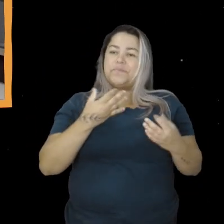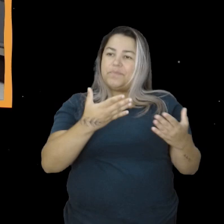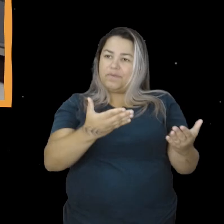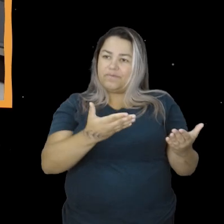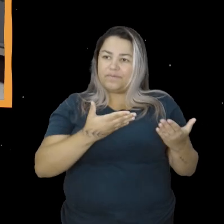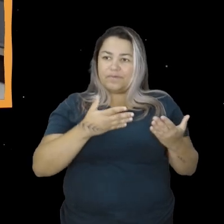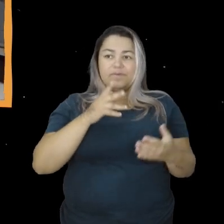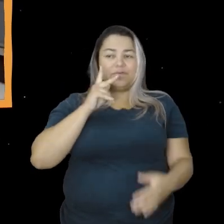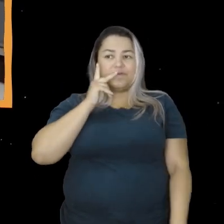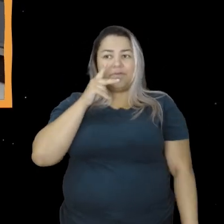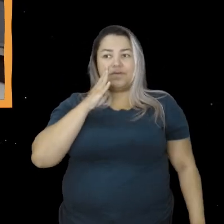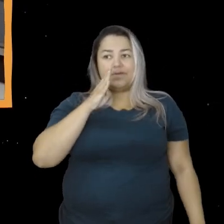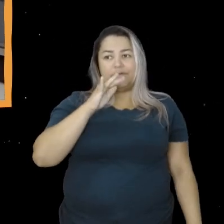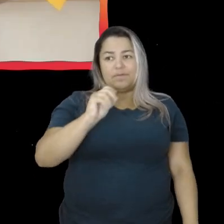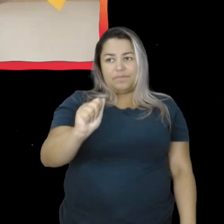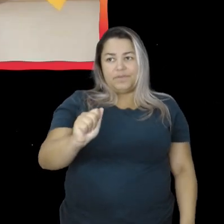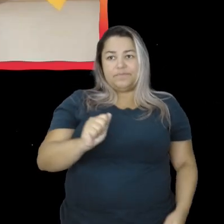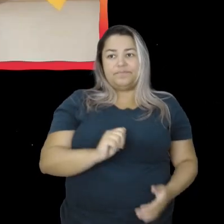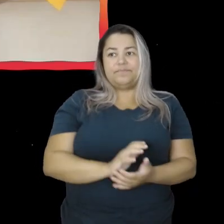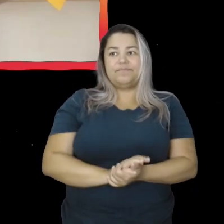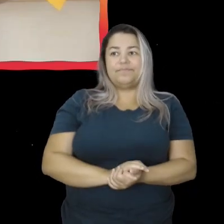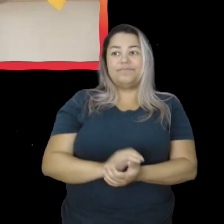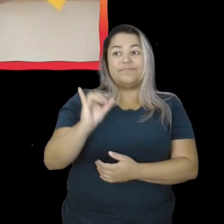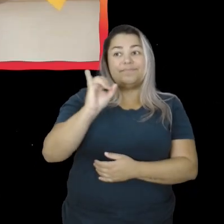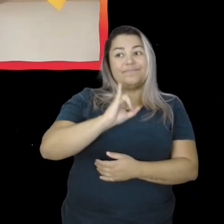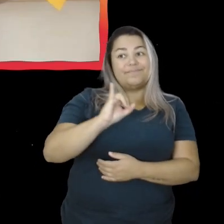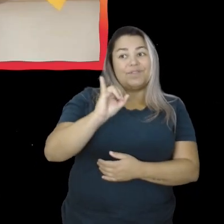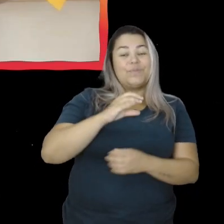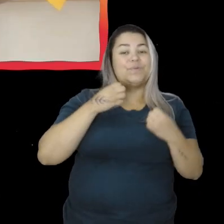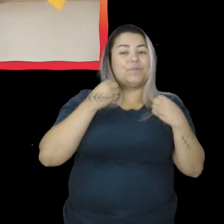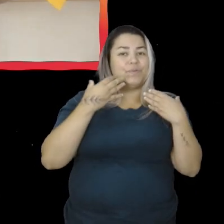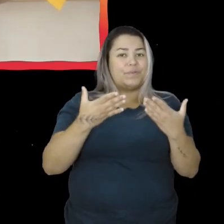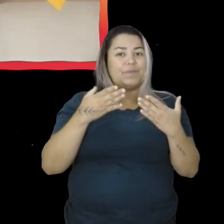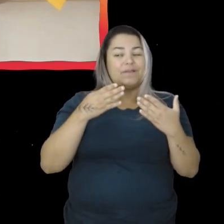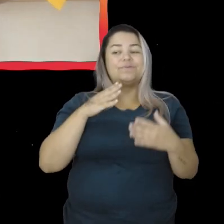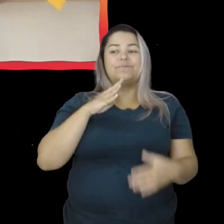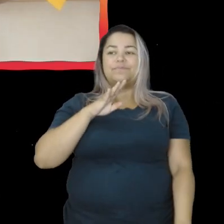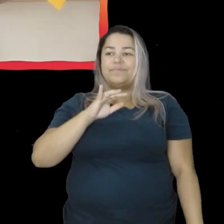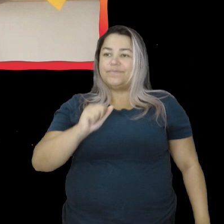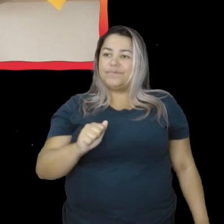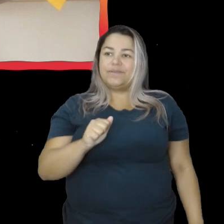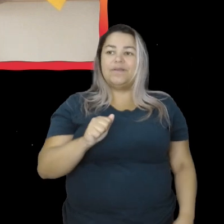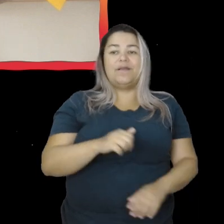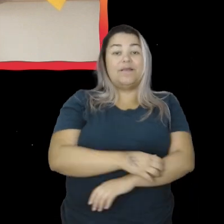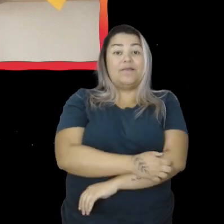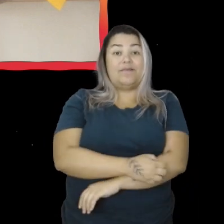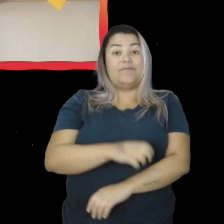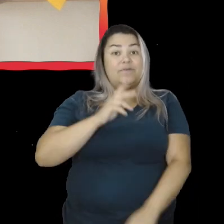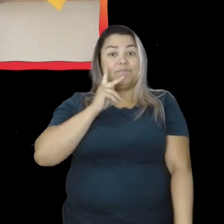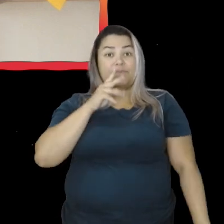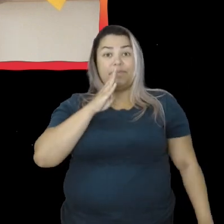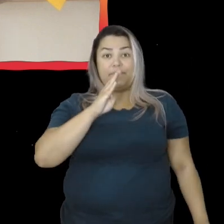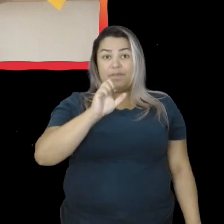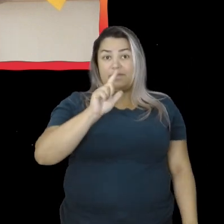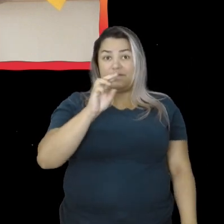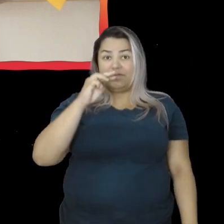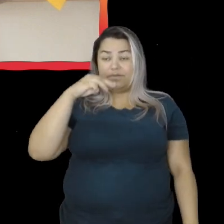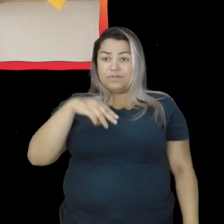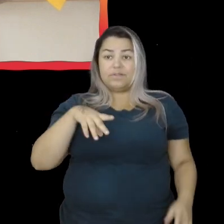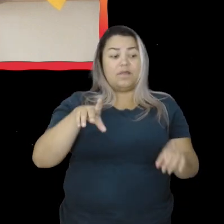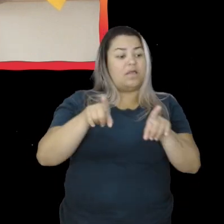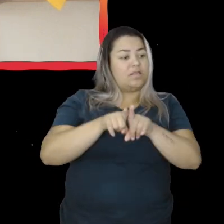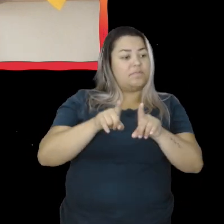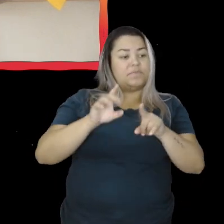bem-vinda, vereadora Bia Caminha. Oi, gente, tudo bem? Eu sou a Bia. Sou vereadora aqui em Belém, sou primeira suplente de